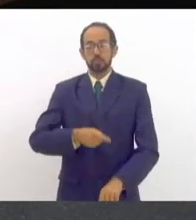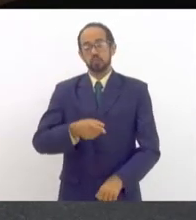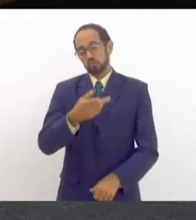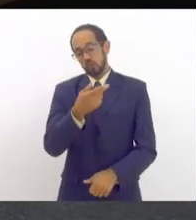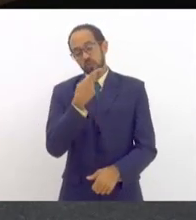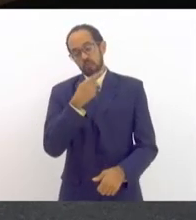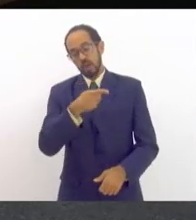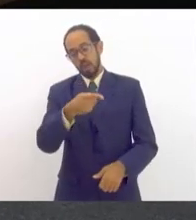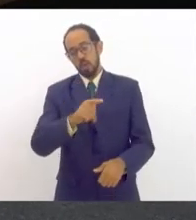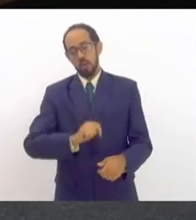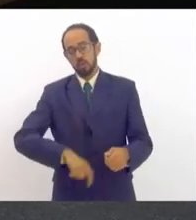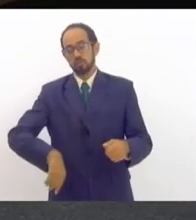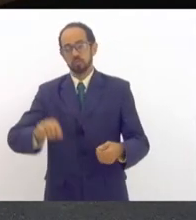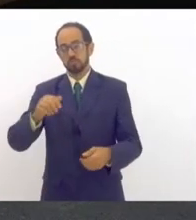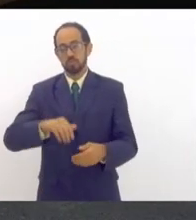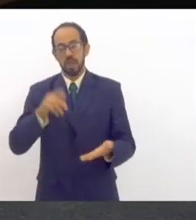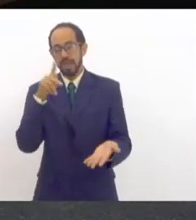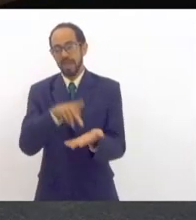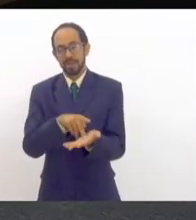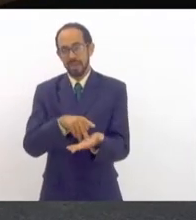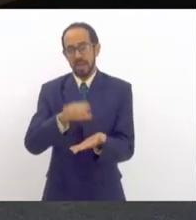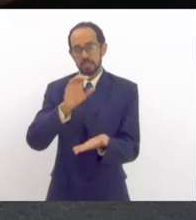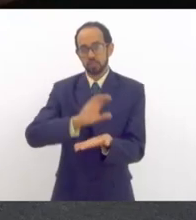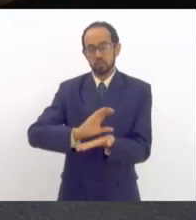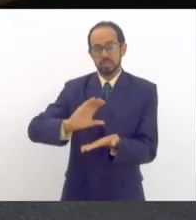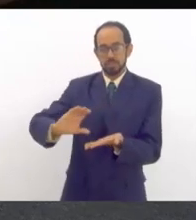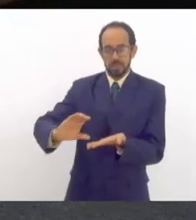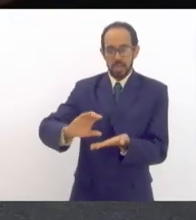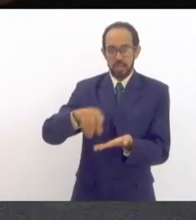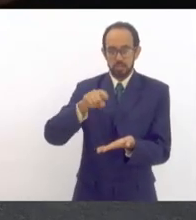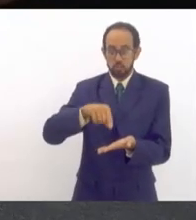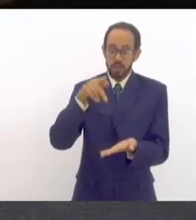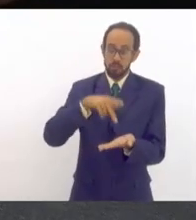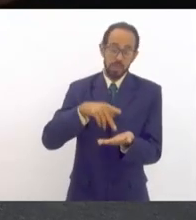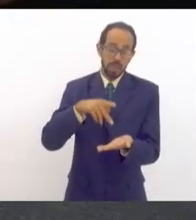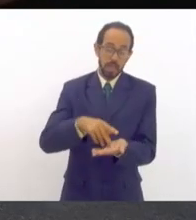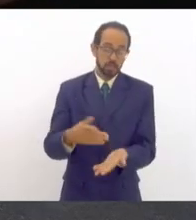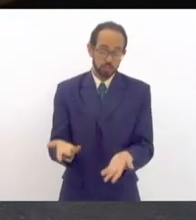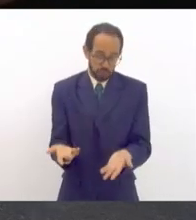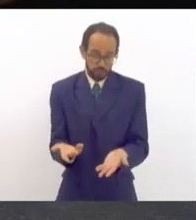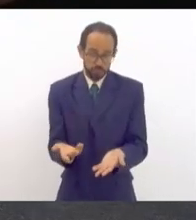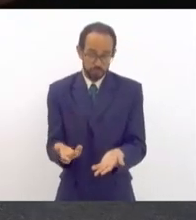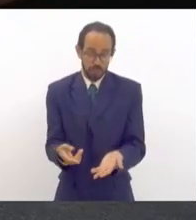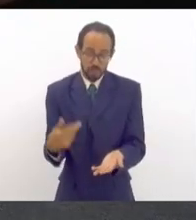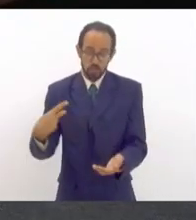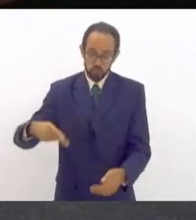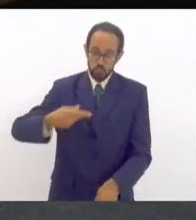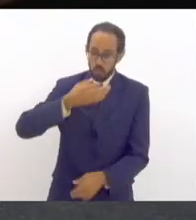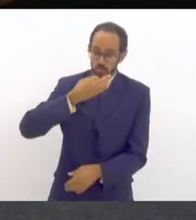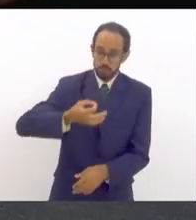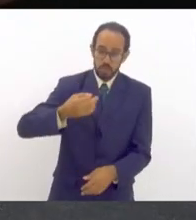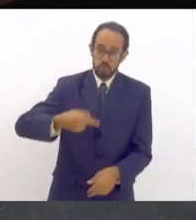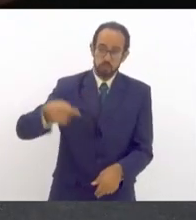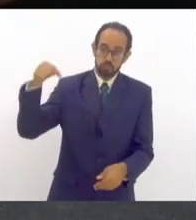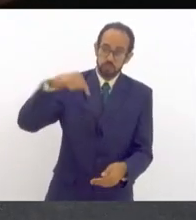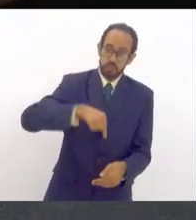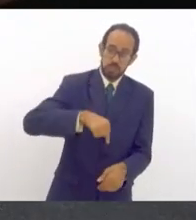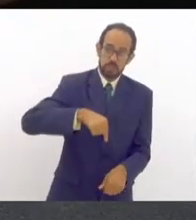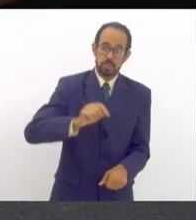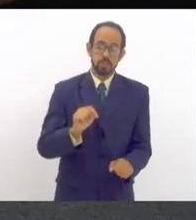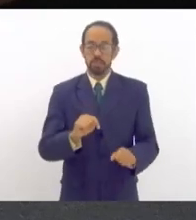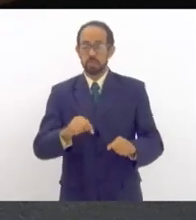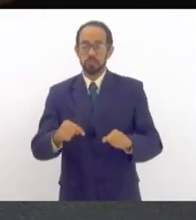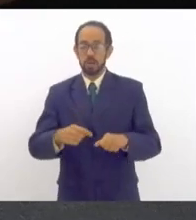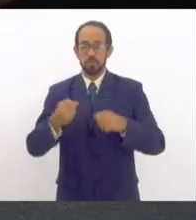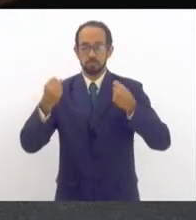Isso é uma grande verdade eu acho que a sua postura de vir aqui hoje levantar essa questão